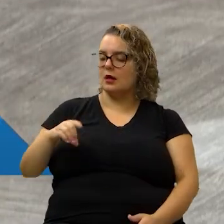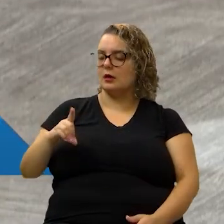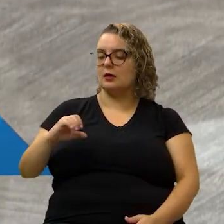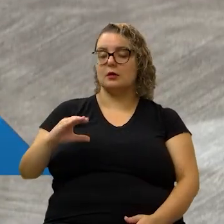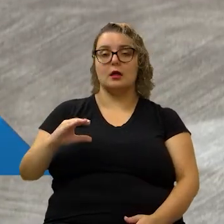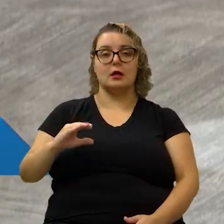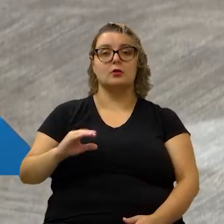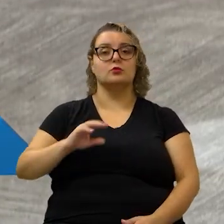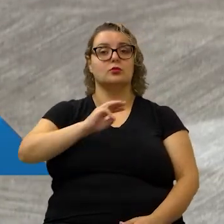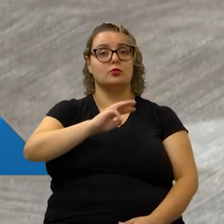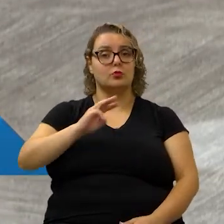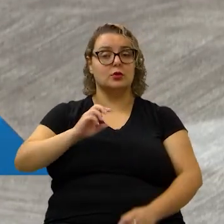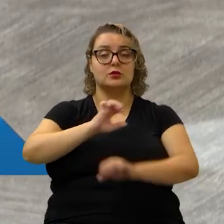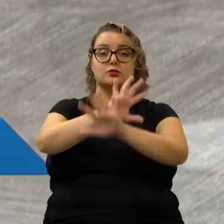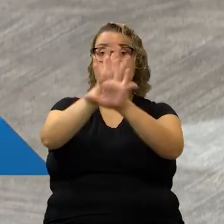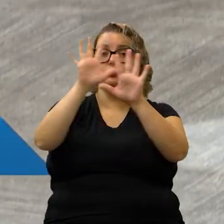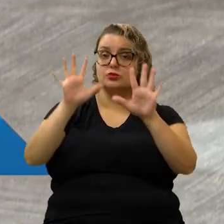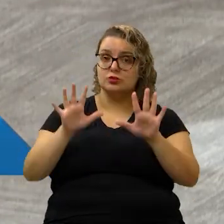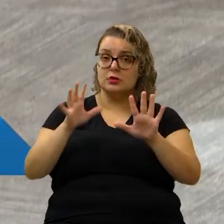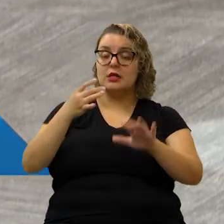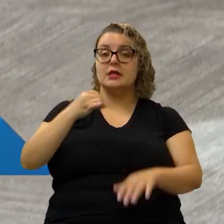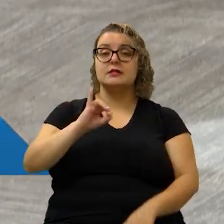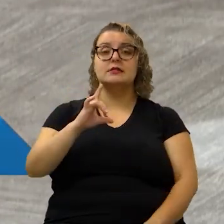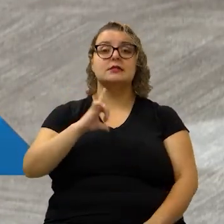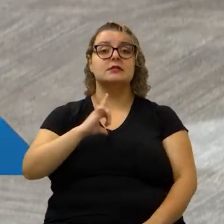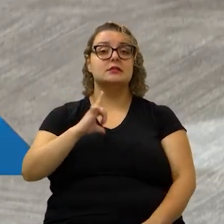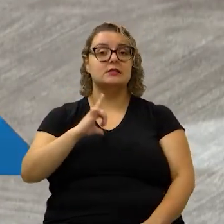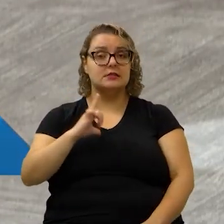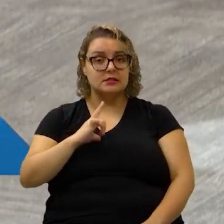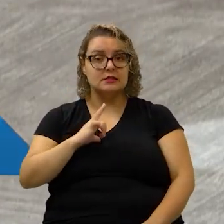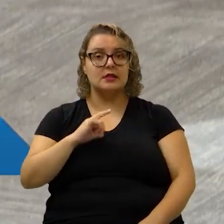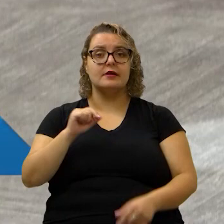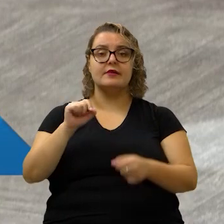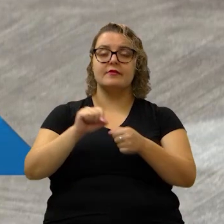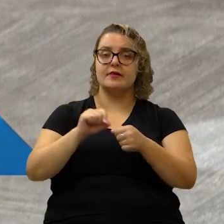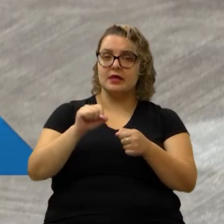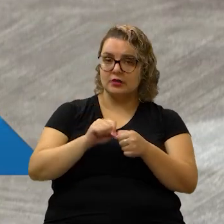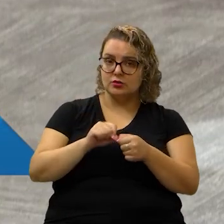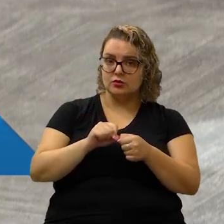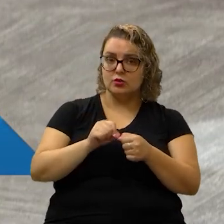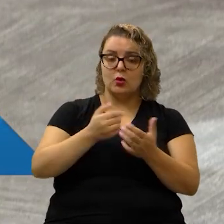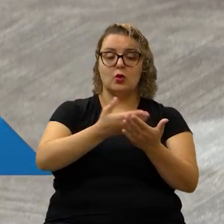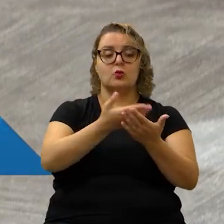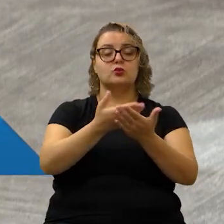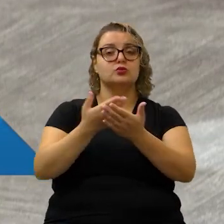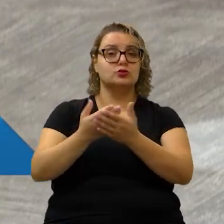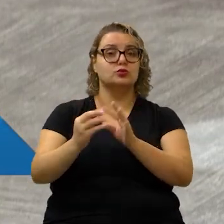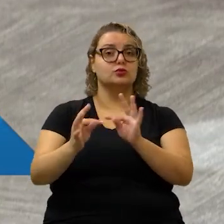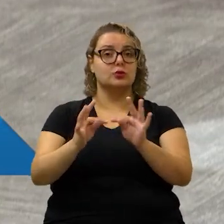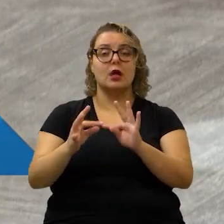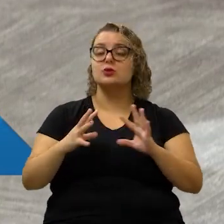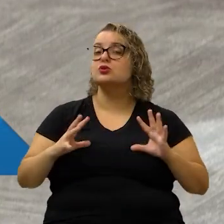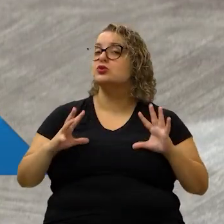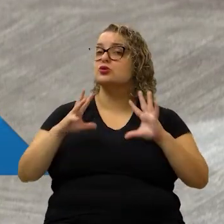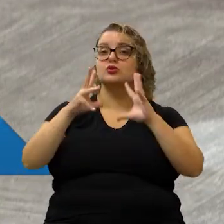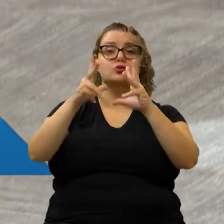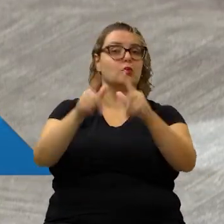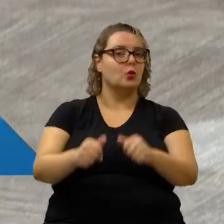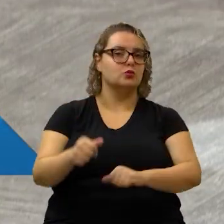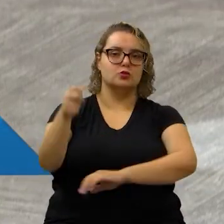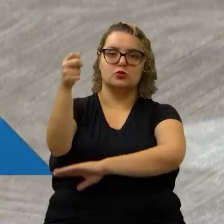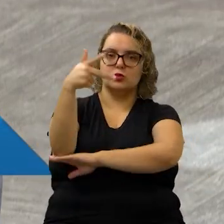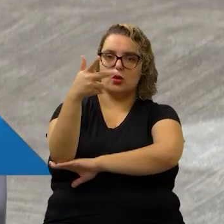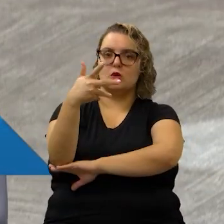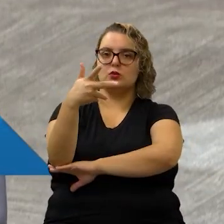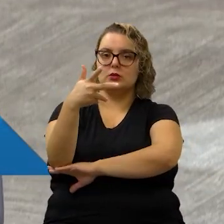indec a colocar no seu Portal de Transparência se H se tá sendo feito o o estudo técnico